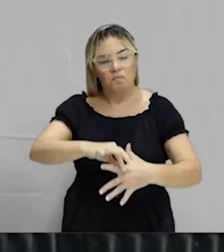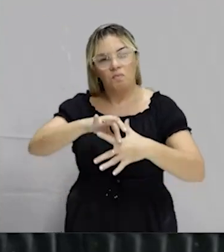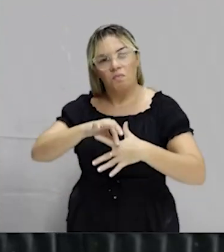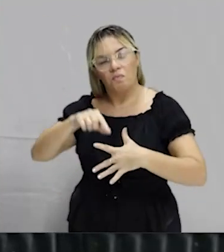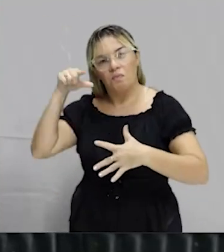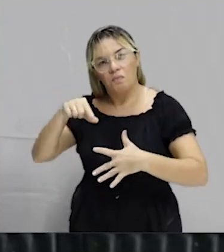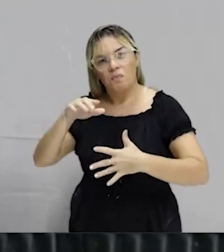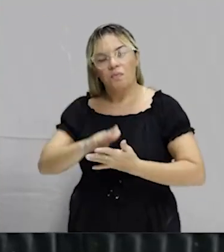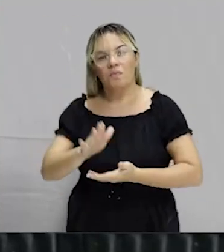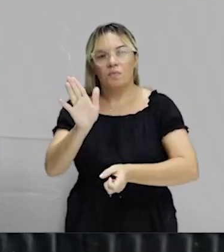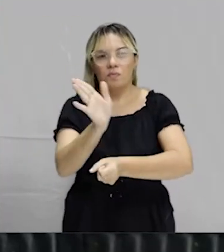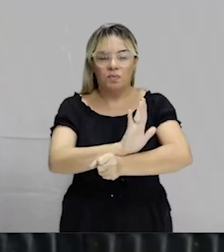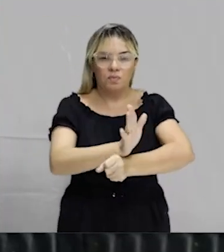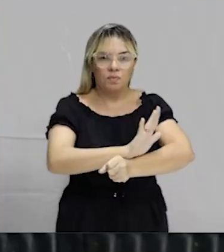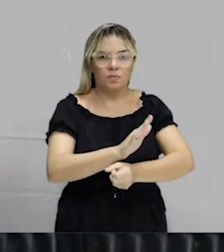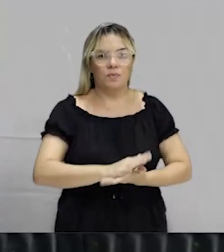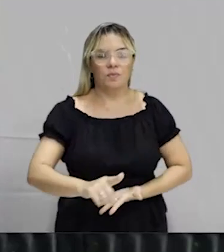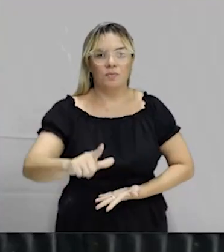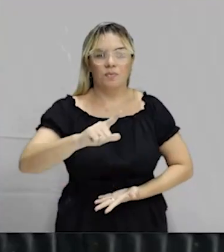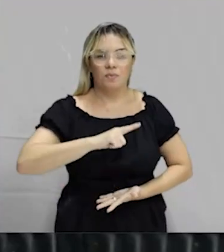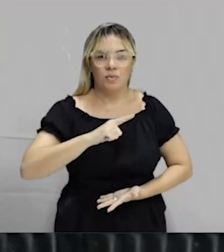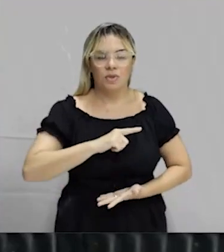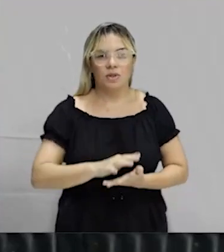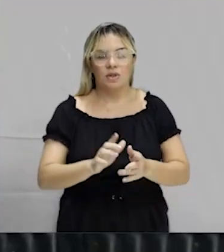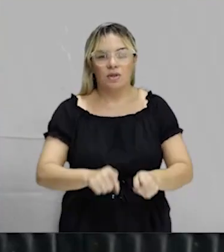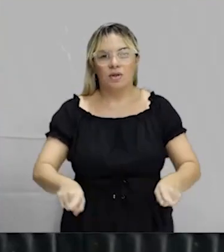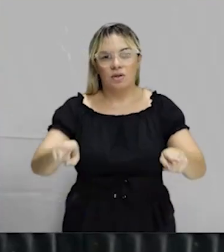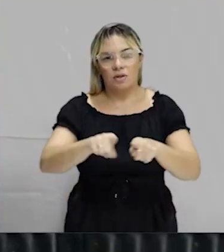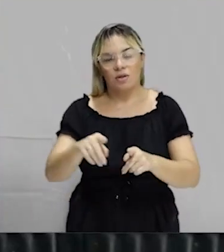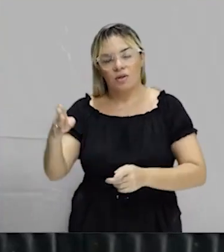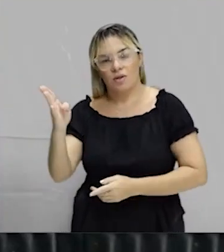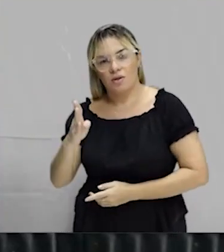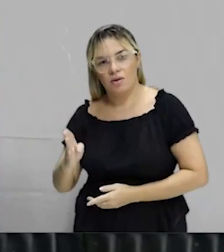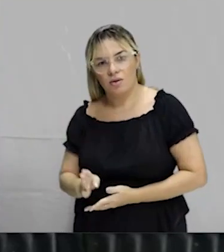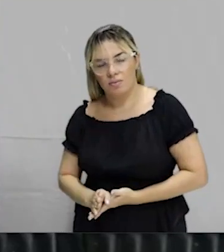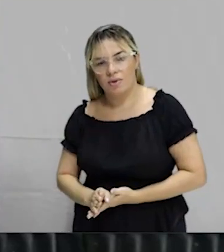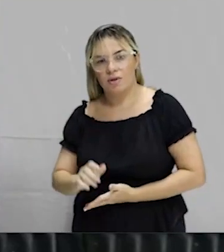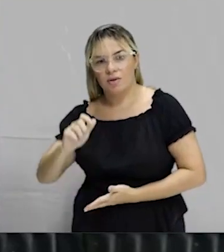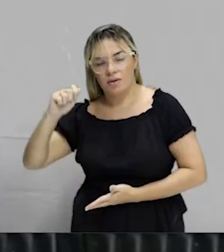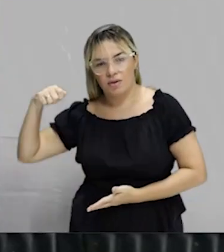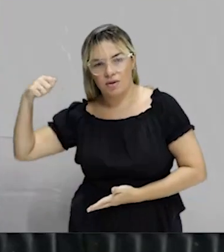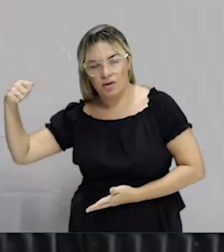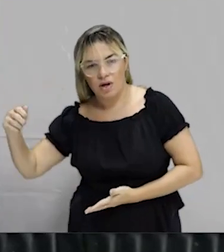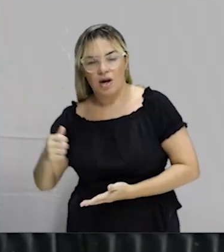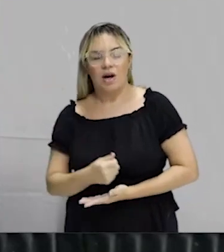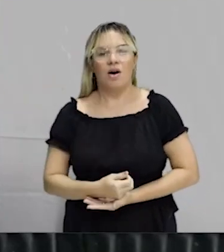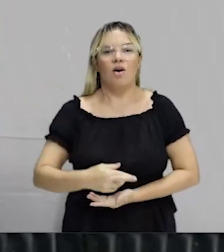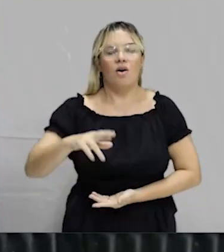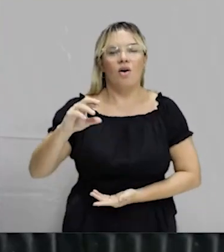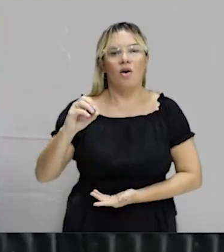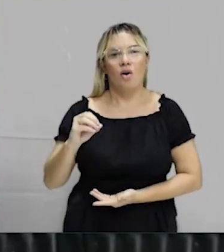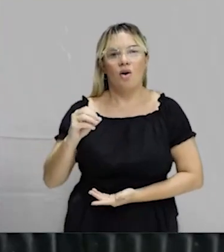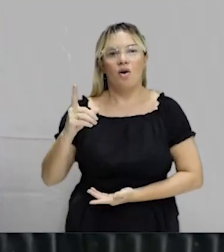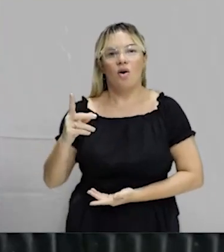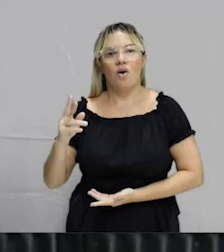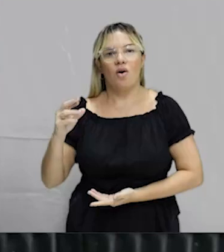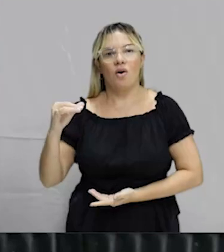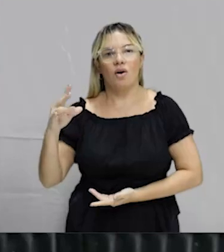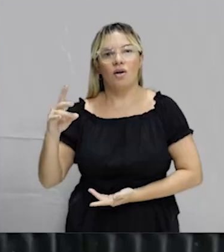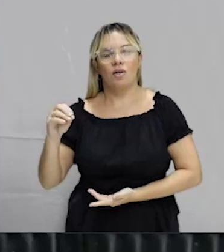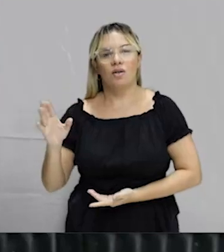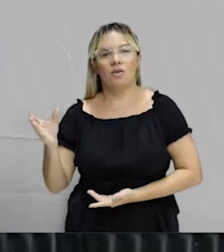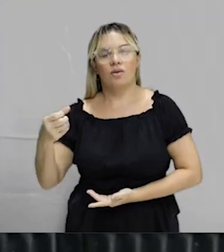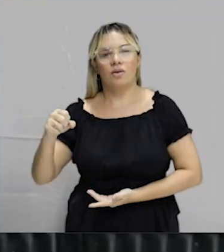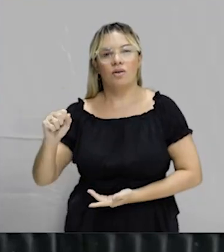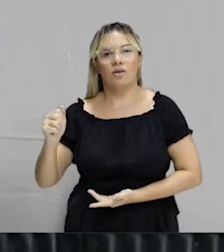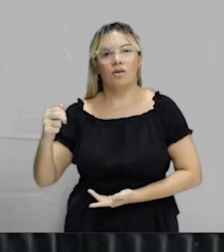filme, nós vamos ter um brasileiro, que é o Rodrigo Santoro. Ele vai fazer, inclusive, o papel de Xerxes, nas